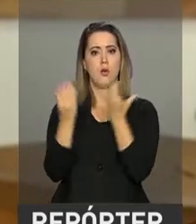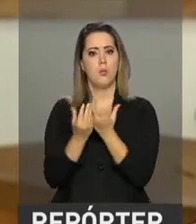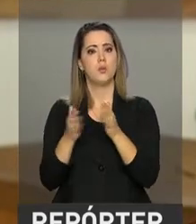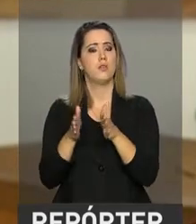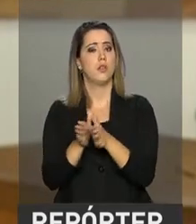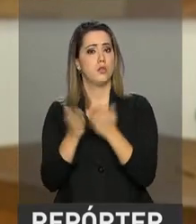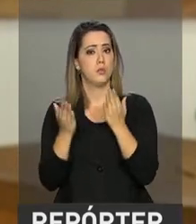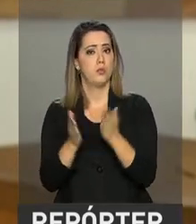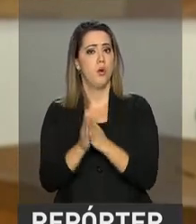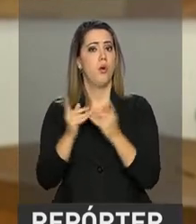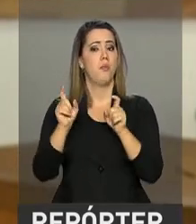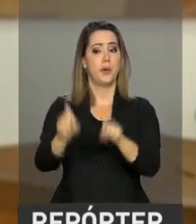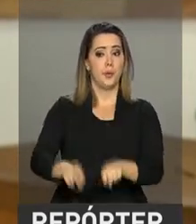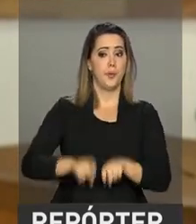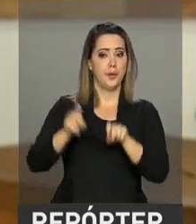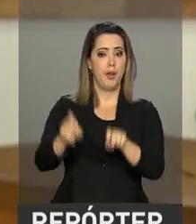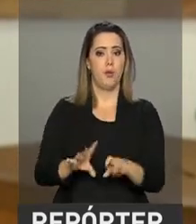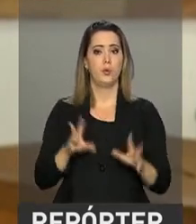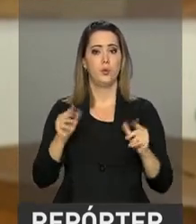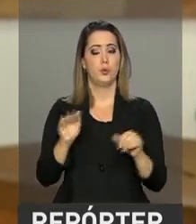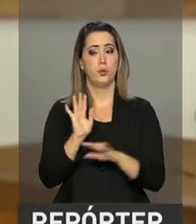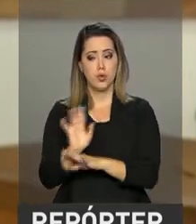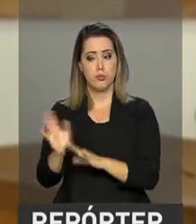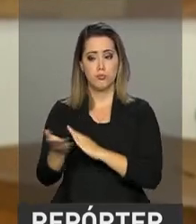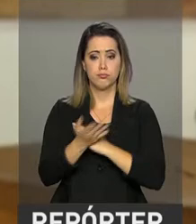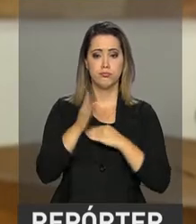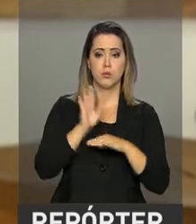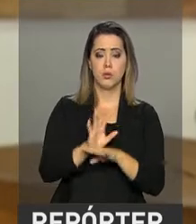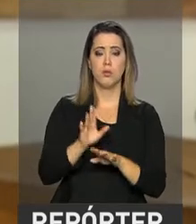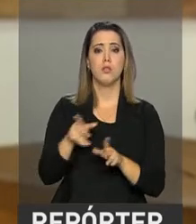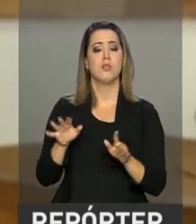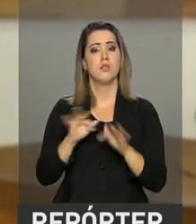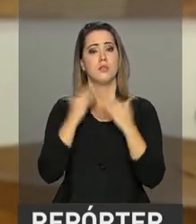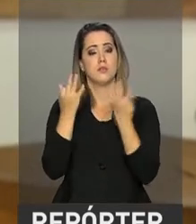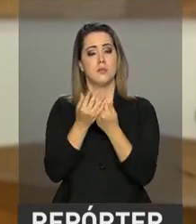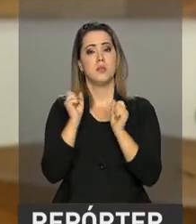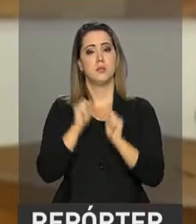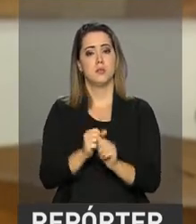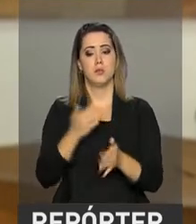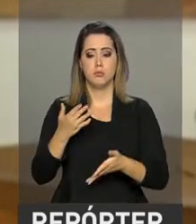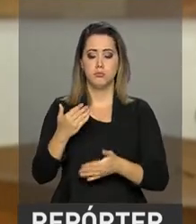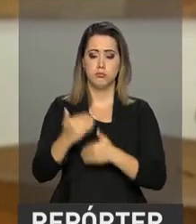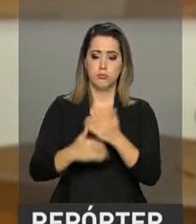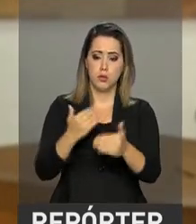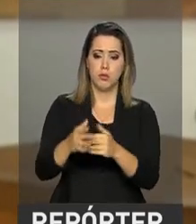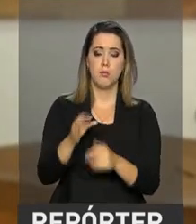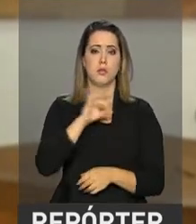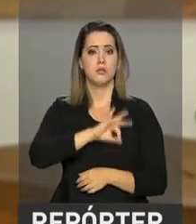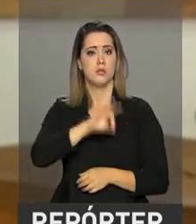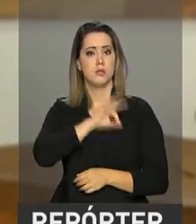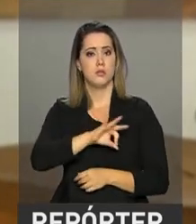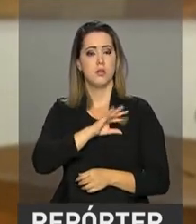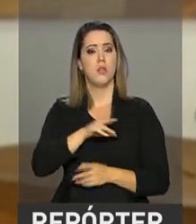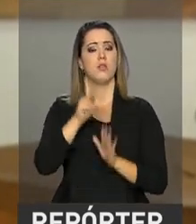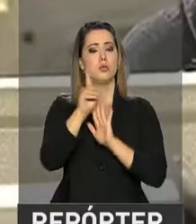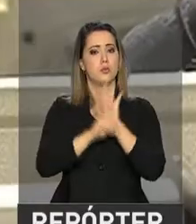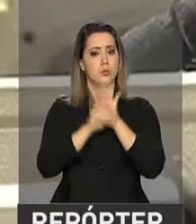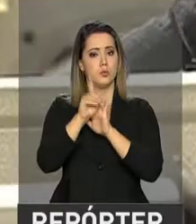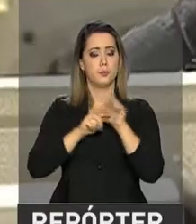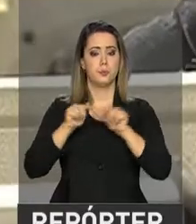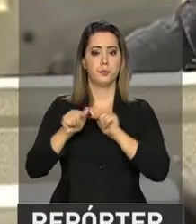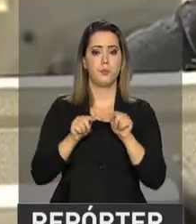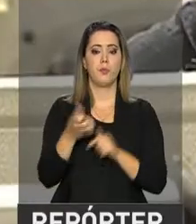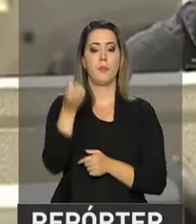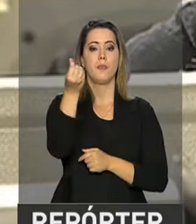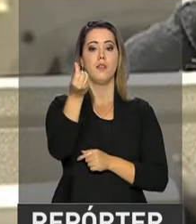e isso tem proporcionado é que as famílias consigam e renda e direito ao trabalho em